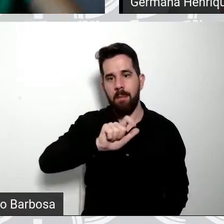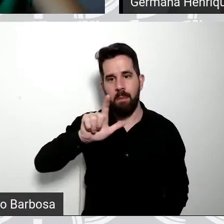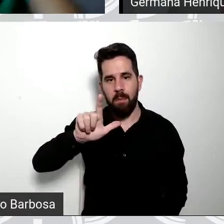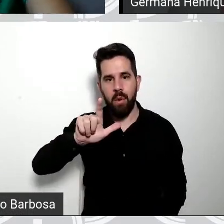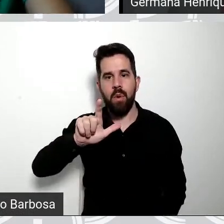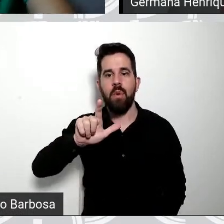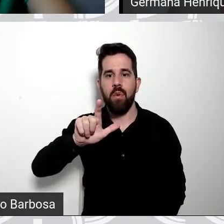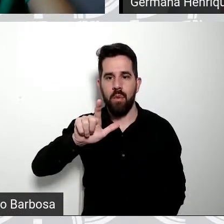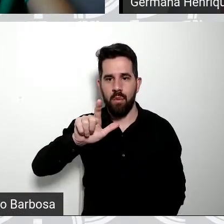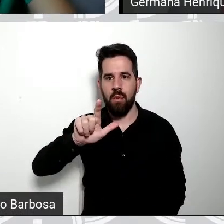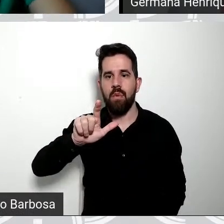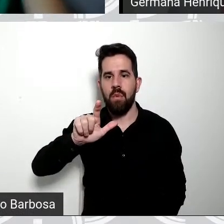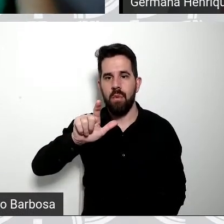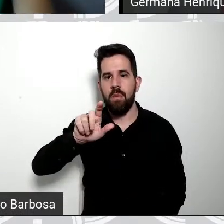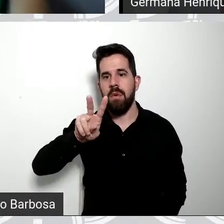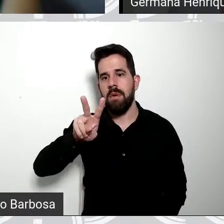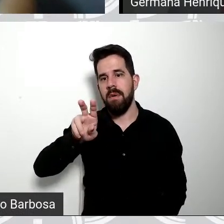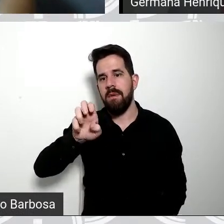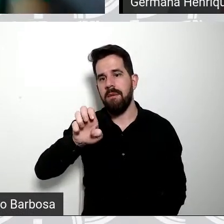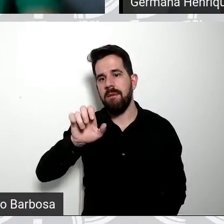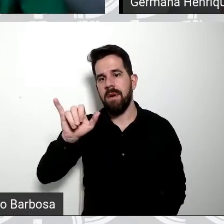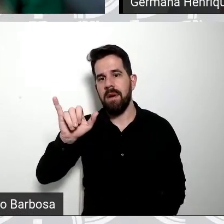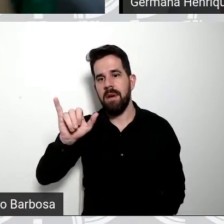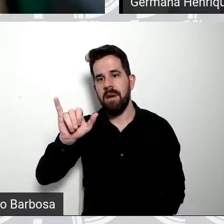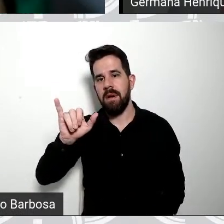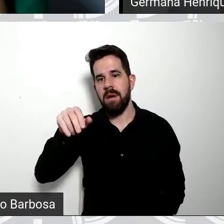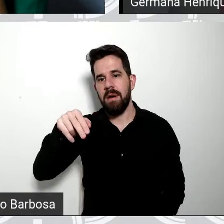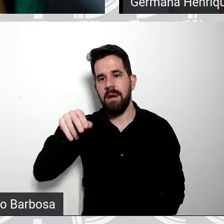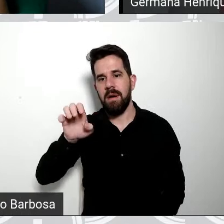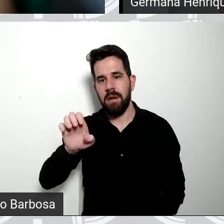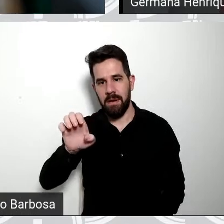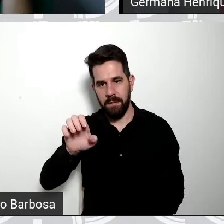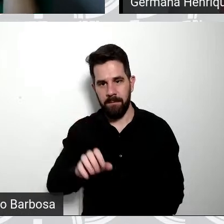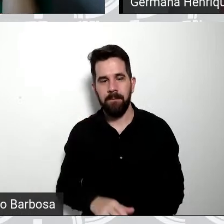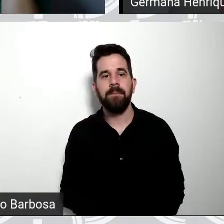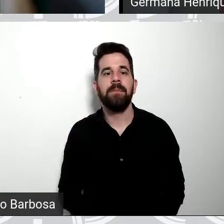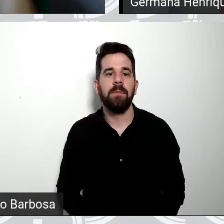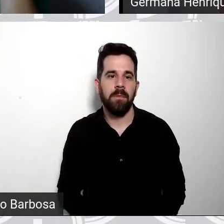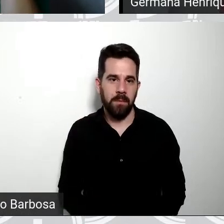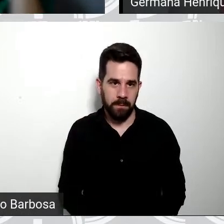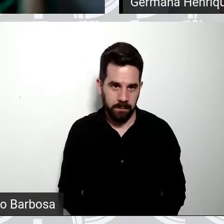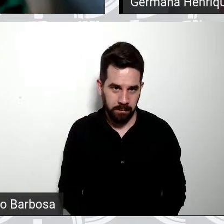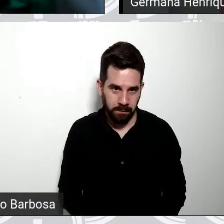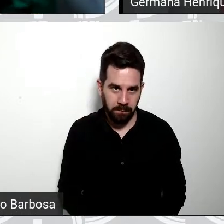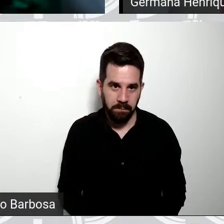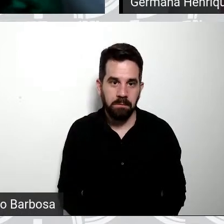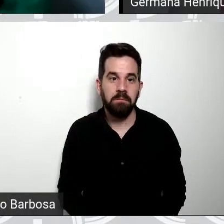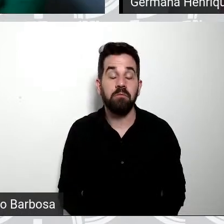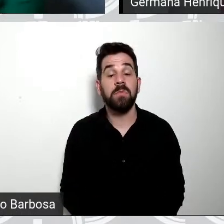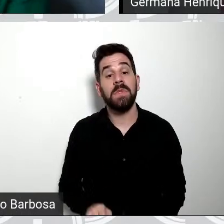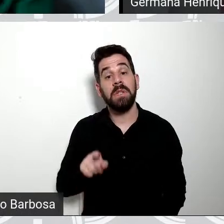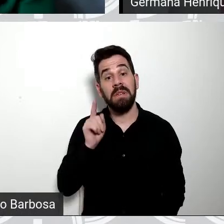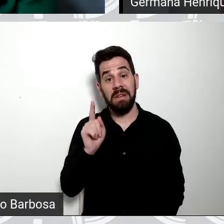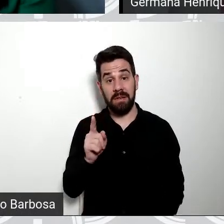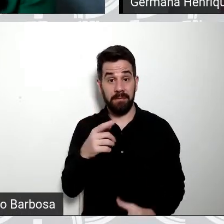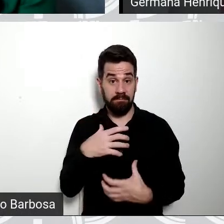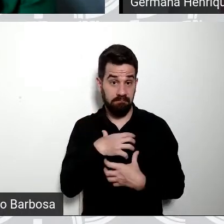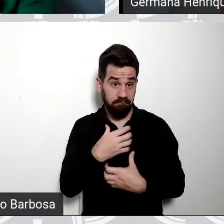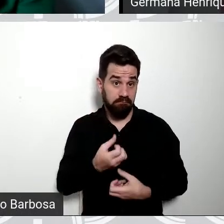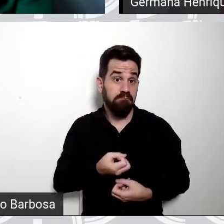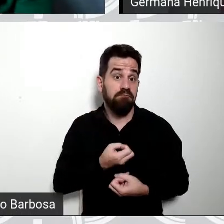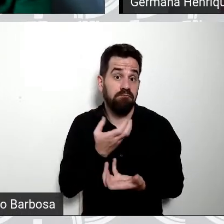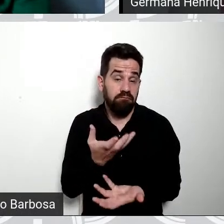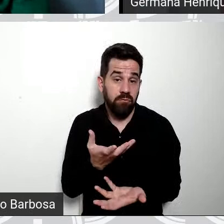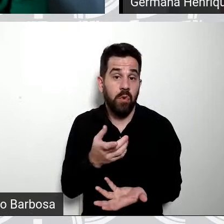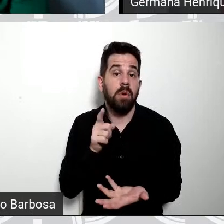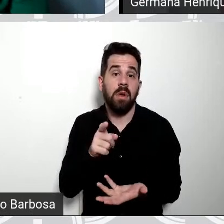história. A interpretação da história é o modo por excelência da historiografia. Aqui eu retomo meu